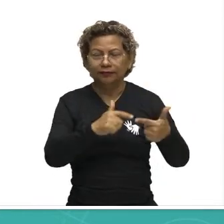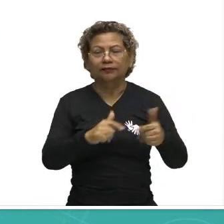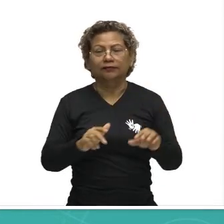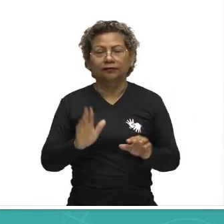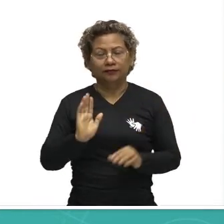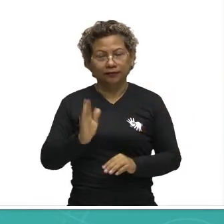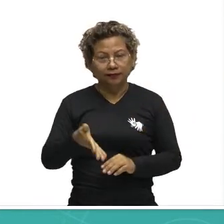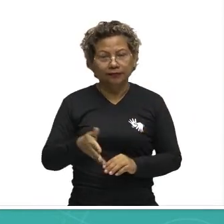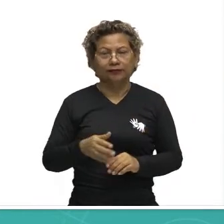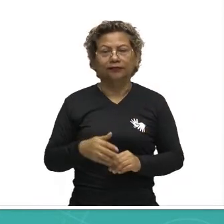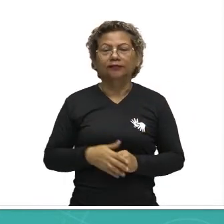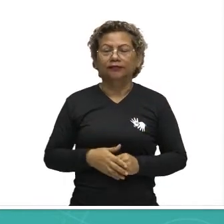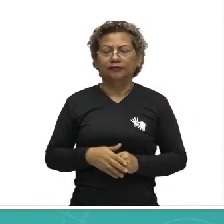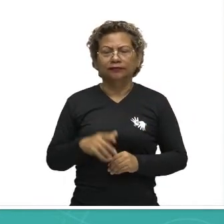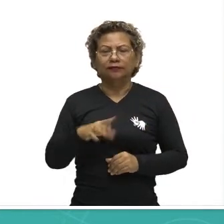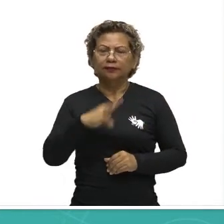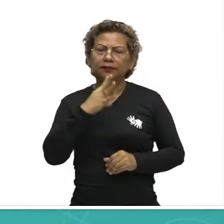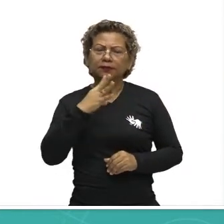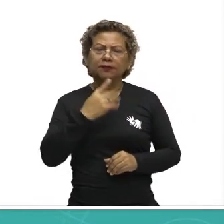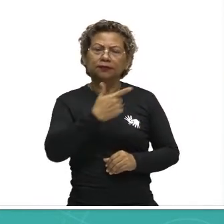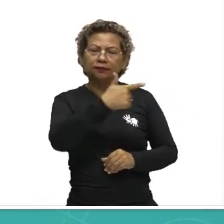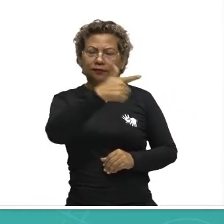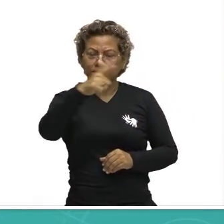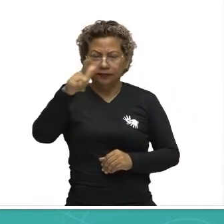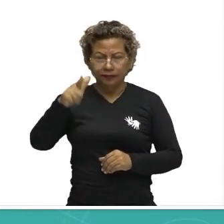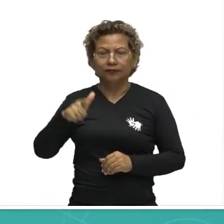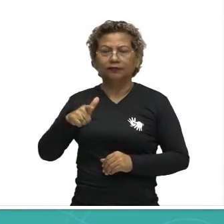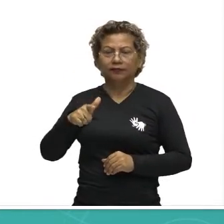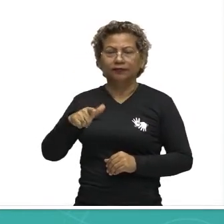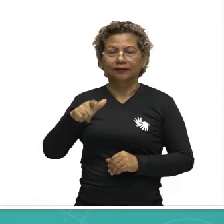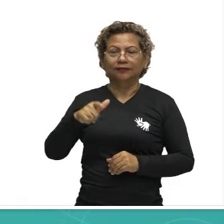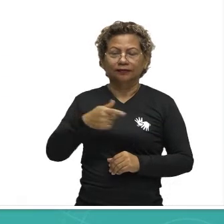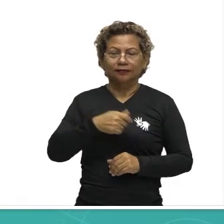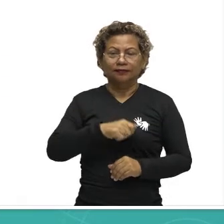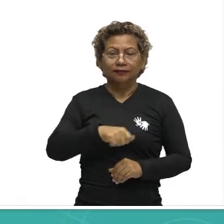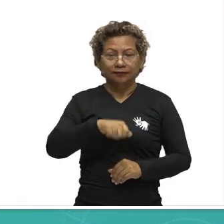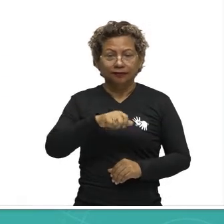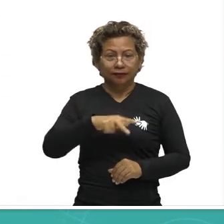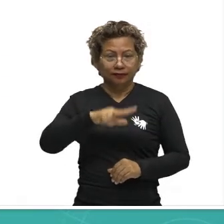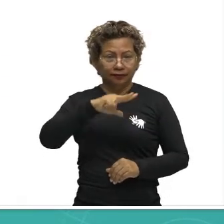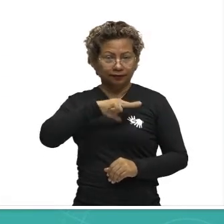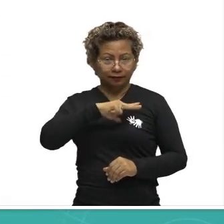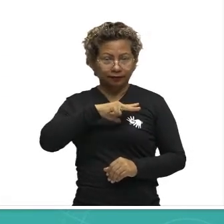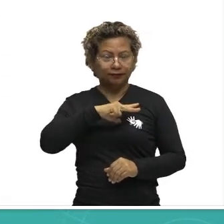é dançada em muitos outros lugares de Portugal, sendo considerada